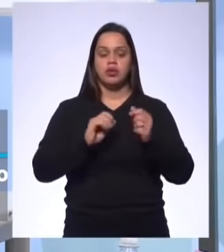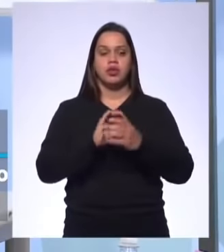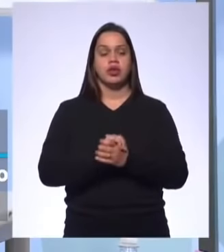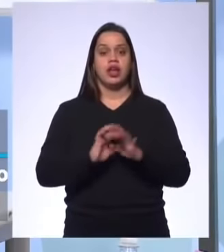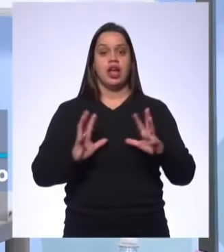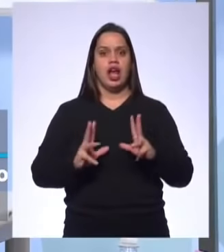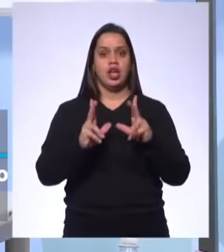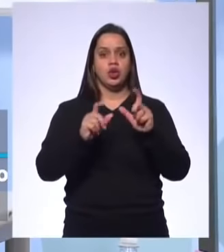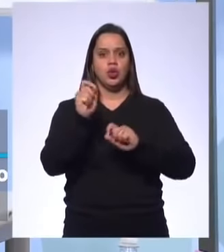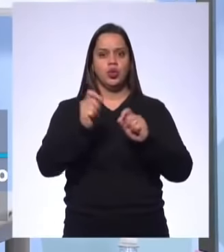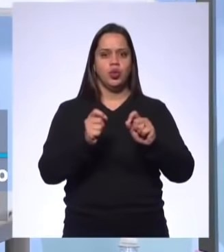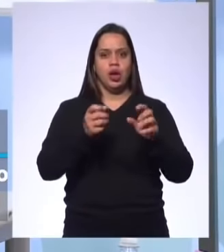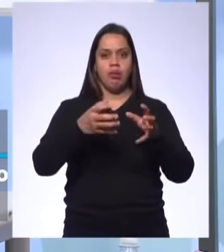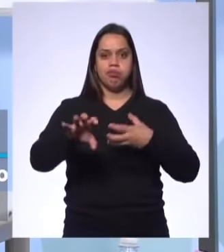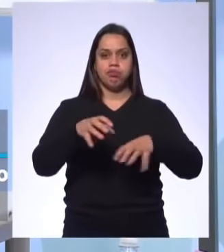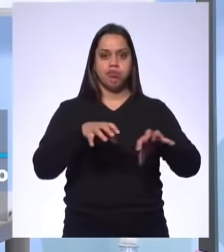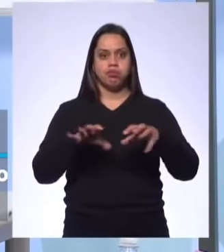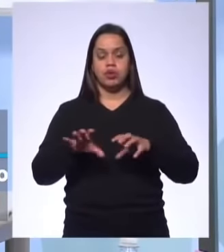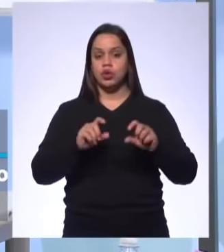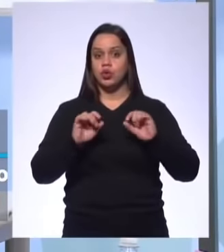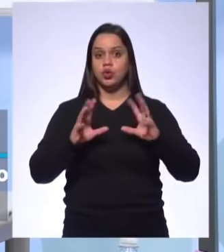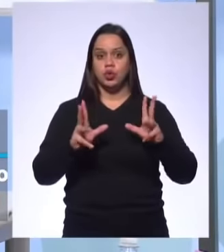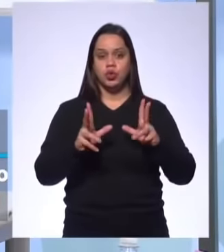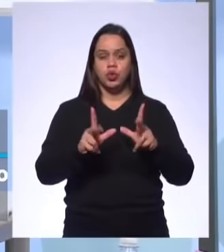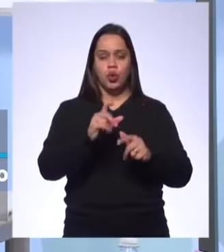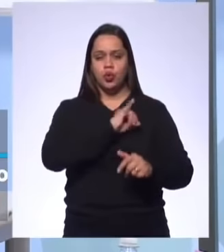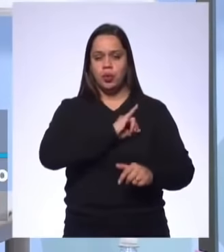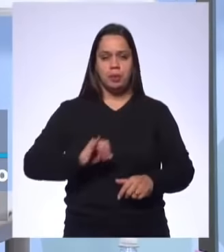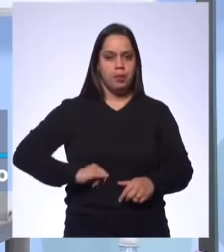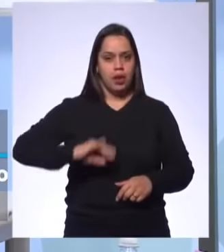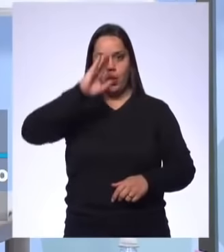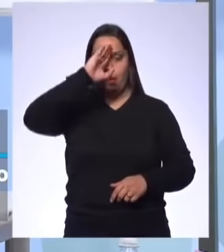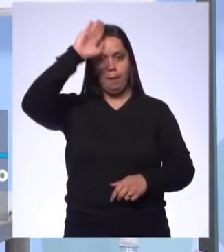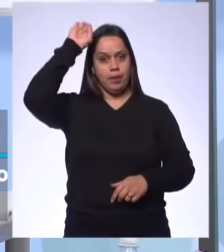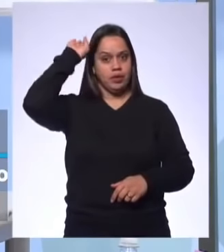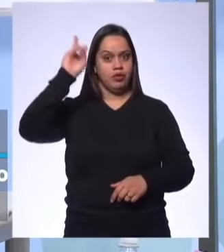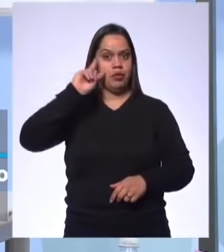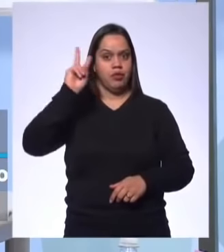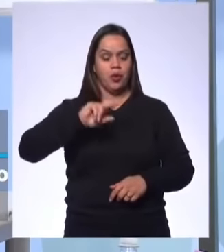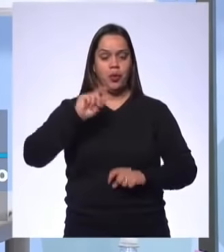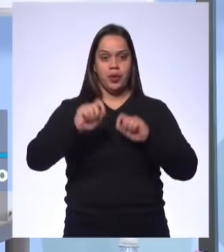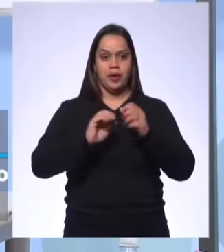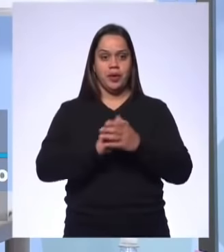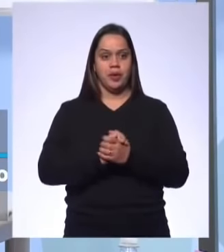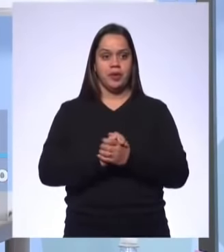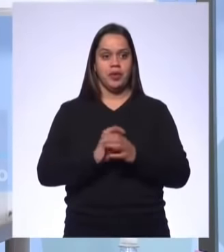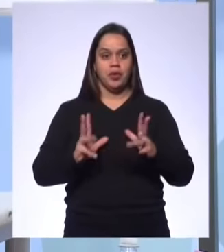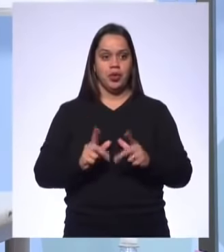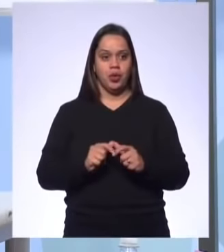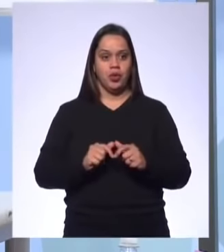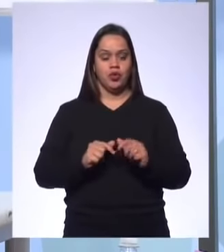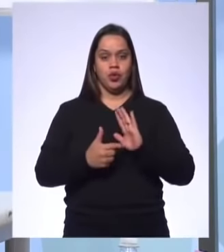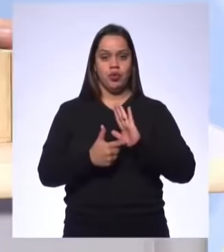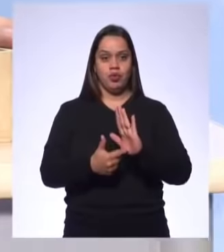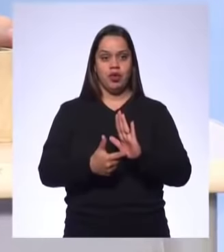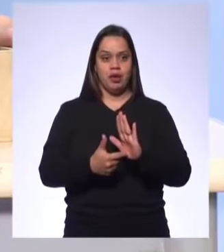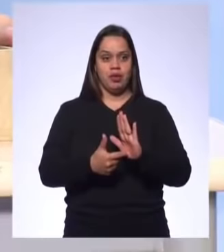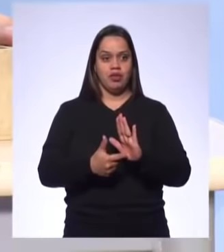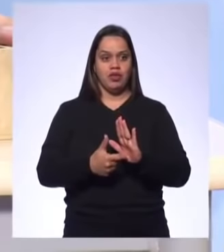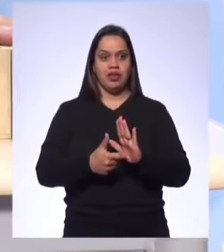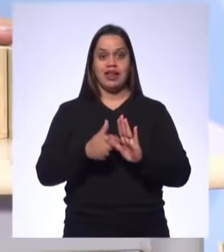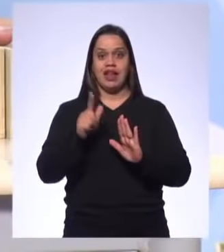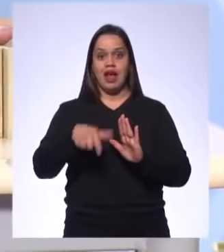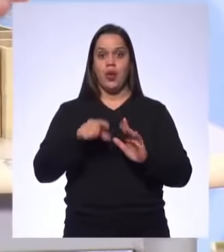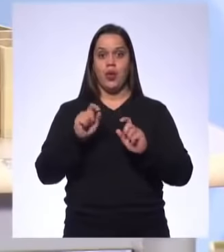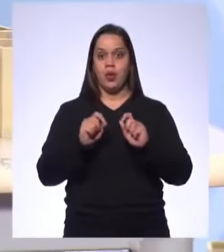desarticulação do Império Romano, esse vasto Império Romano. Então, aqui, ó, essas caixinhas que eu trouxe para